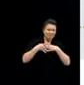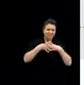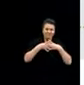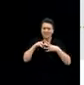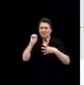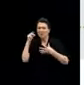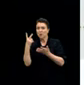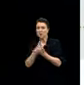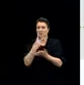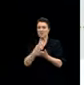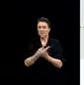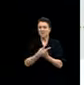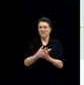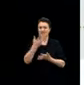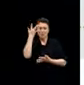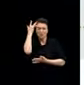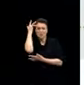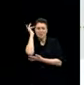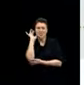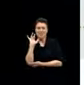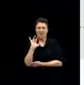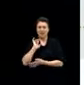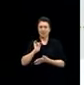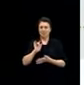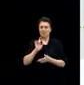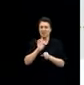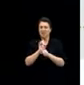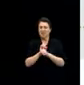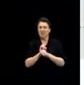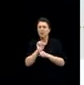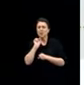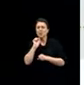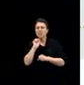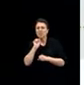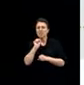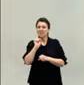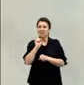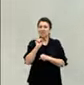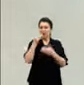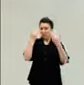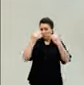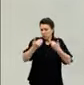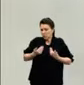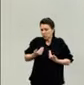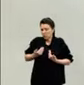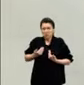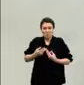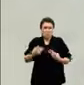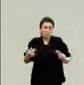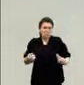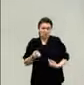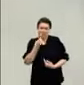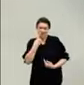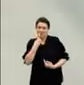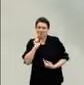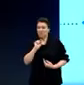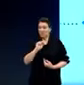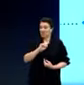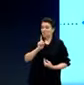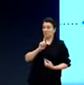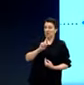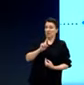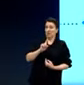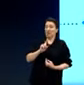acontecer? Eles não vão distinguir, diagnosticar ali o que é corpo estranho e o que não é. E eles vão